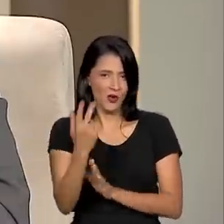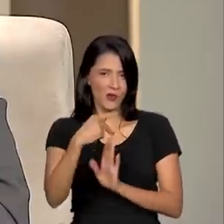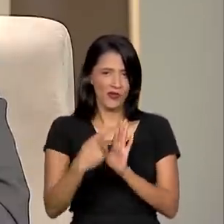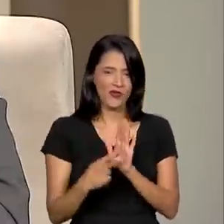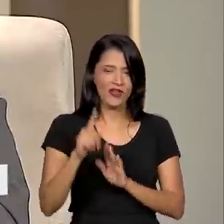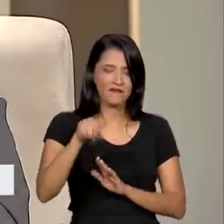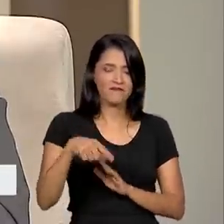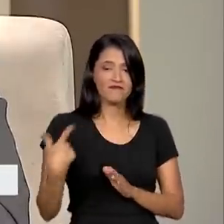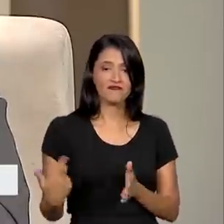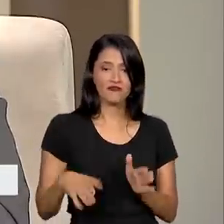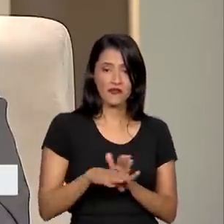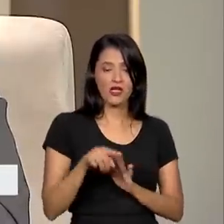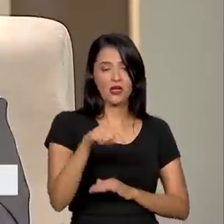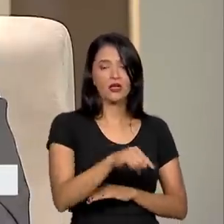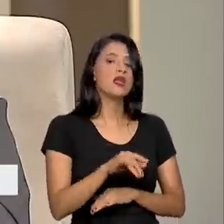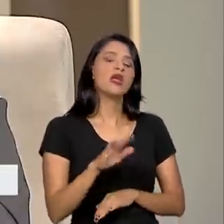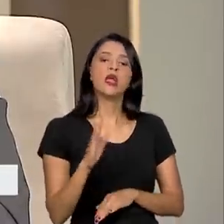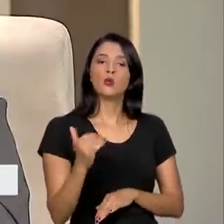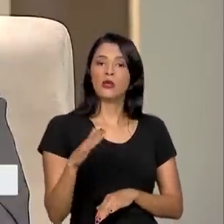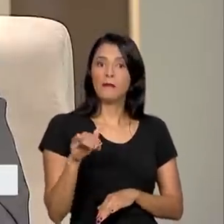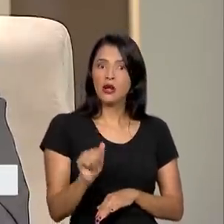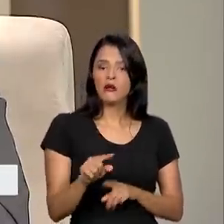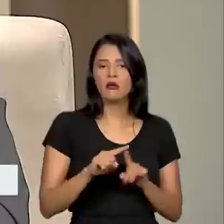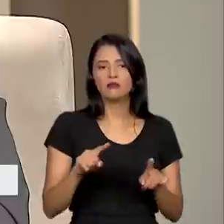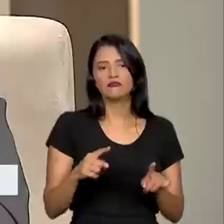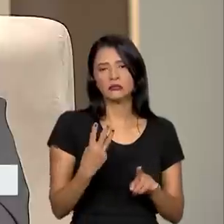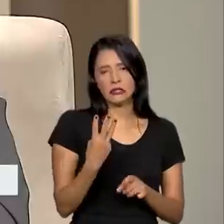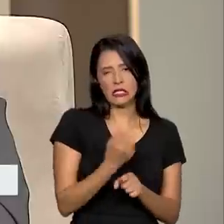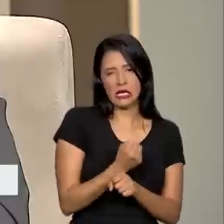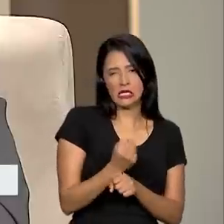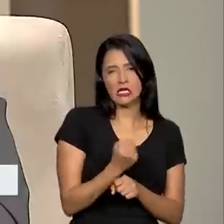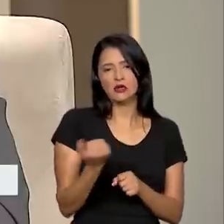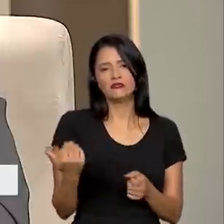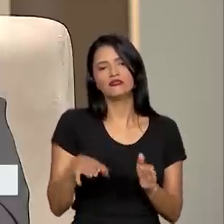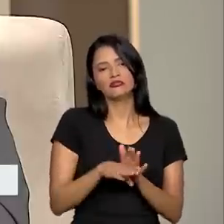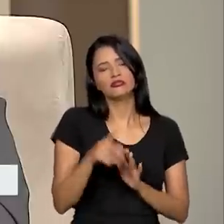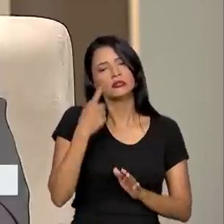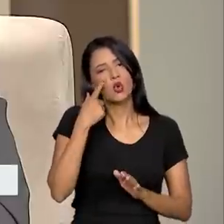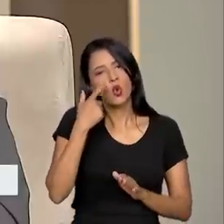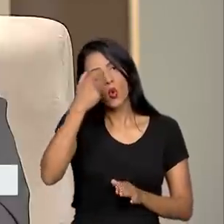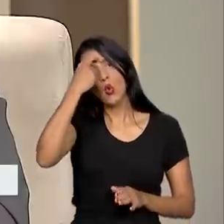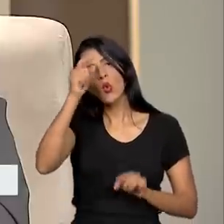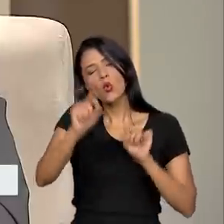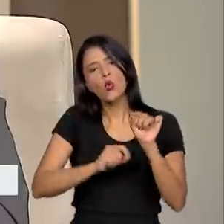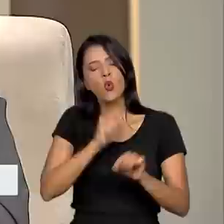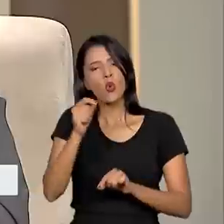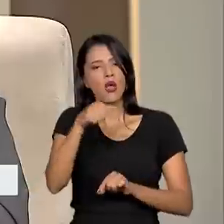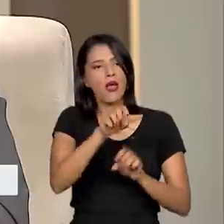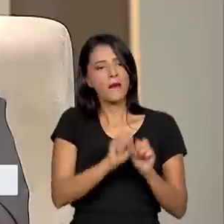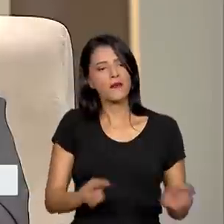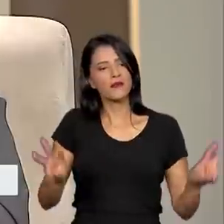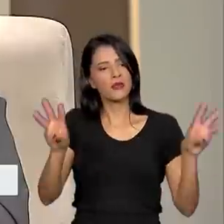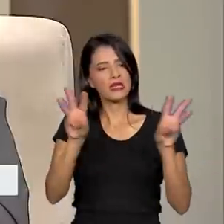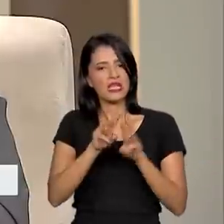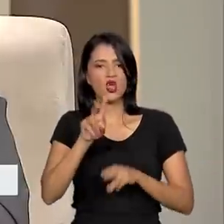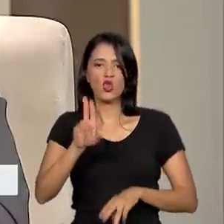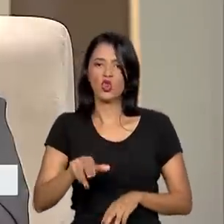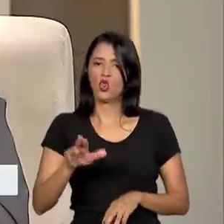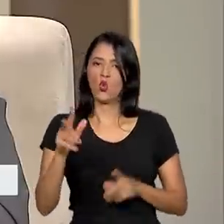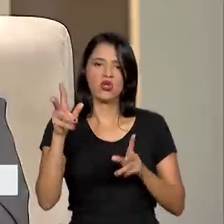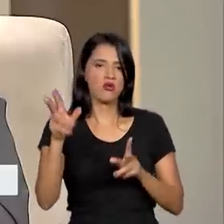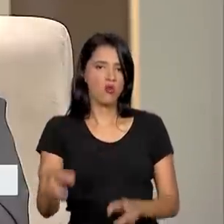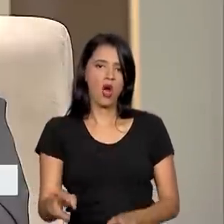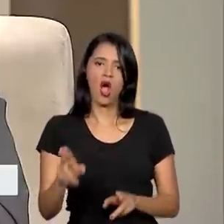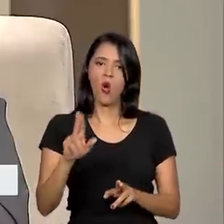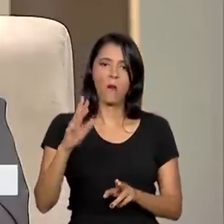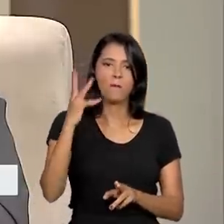3 anos com a consciência de que o recordista de público, em termos de museu no Brasil, nunca foi o Museu de Belas Artes. Em São